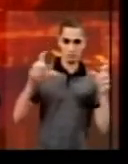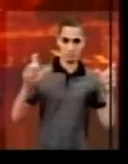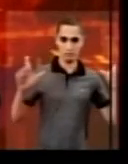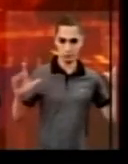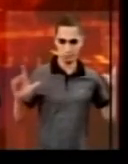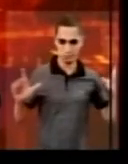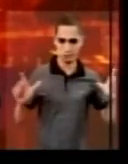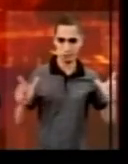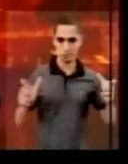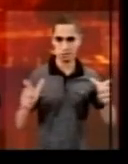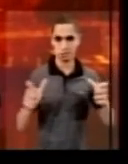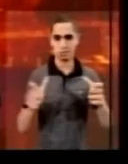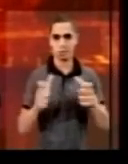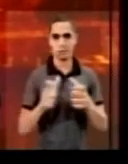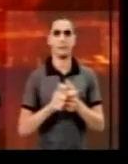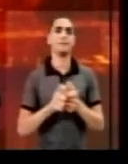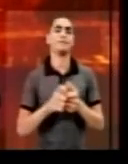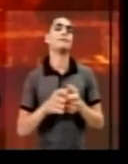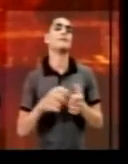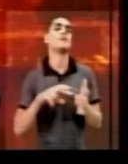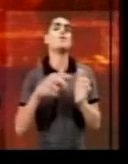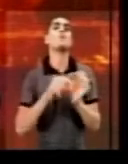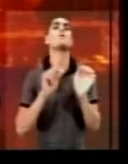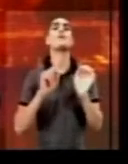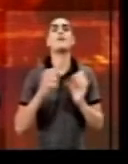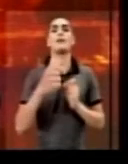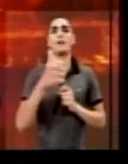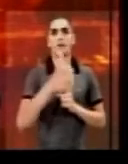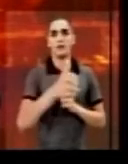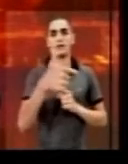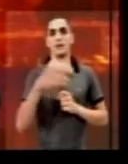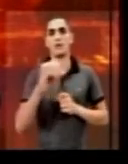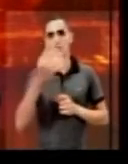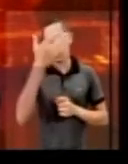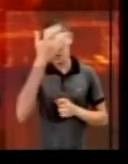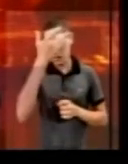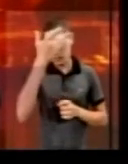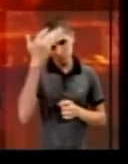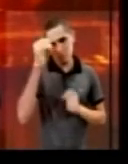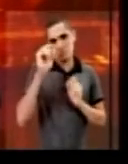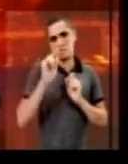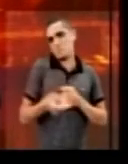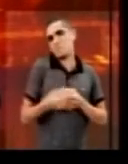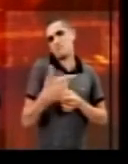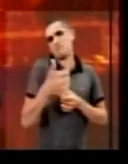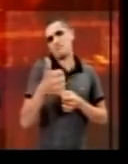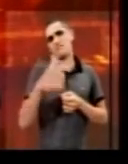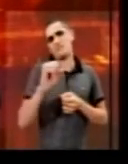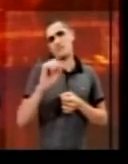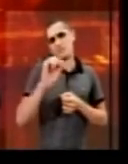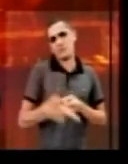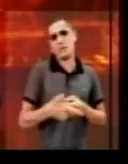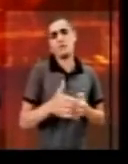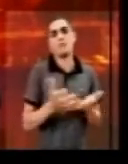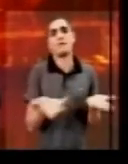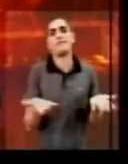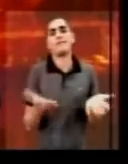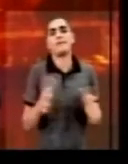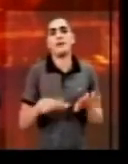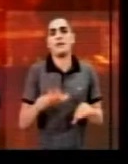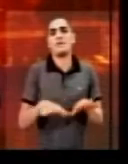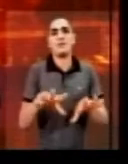120 mil, eles foram se imunizando gradativamente. Uns se tornaram graves, os outros nem